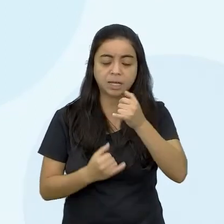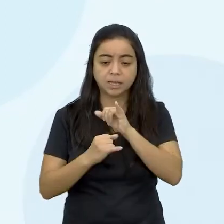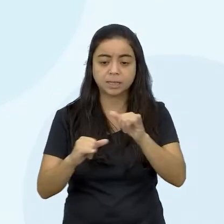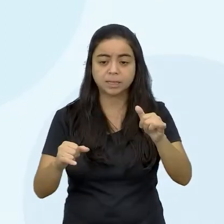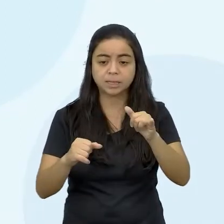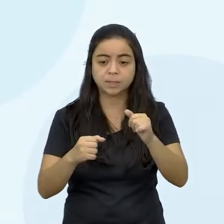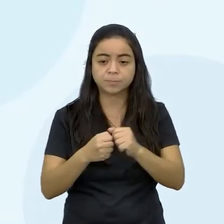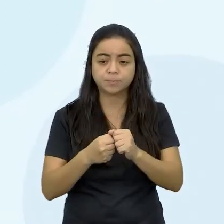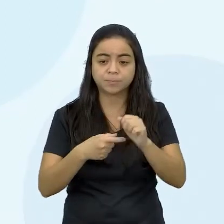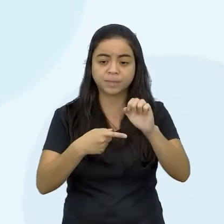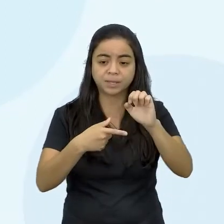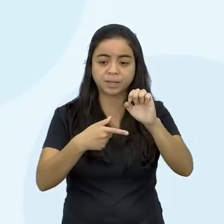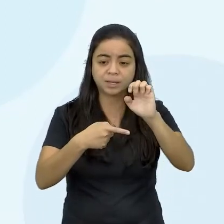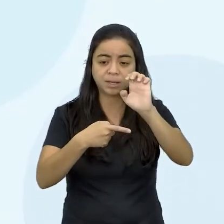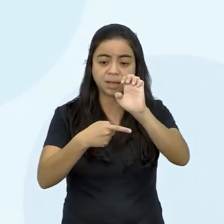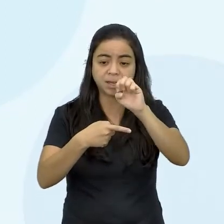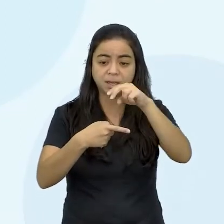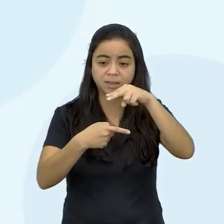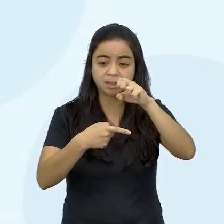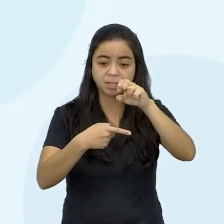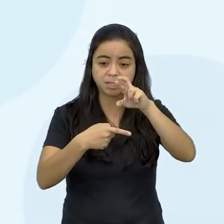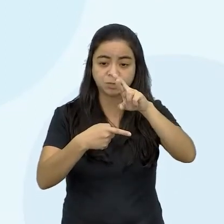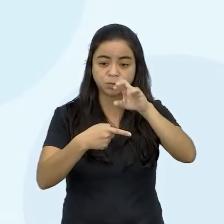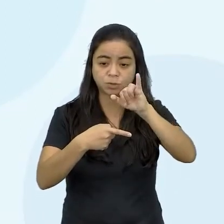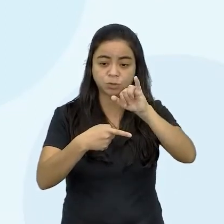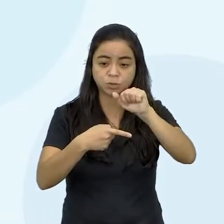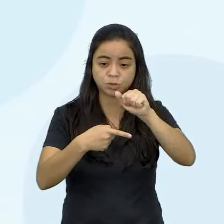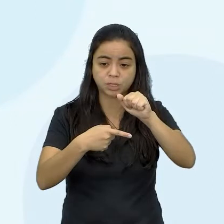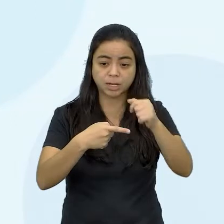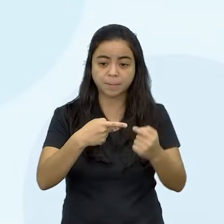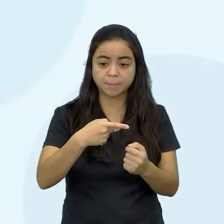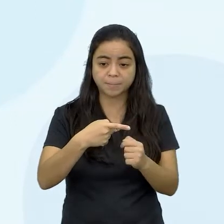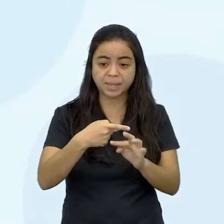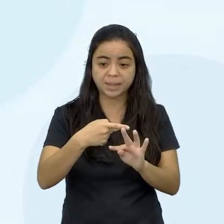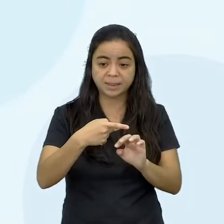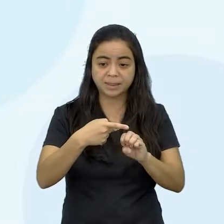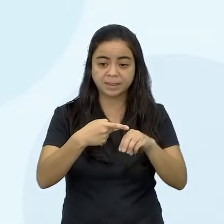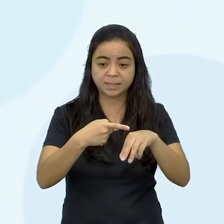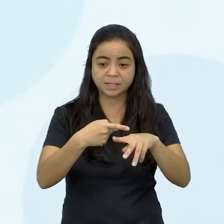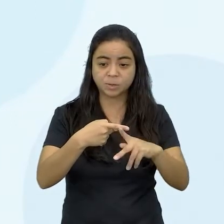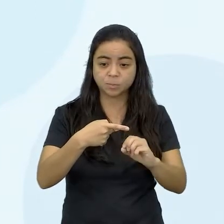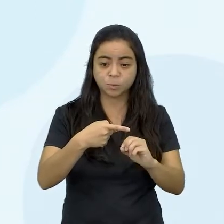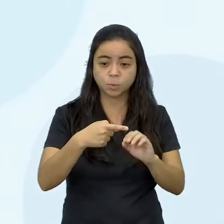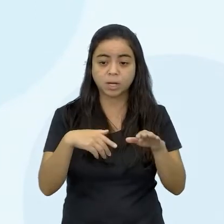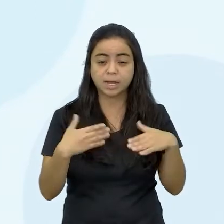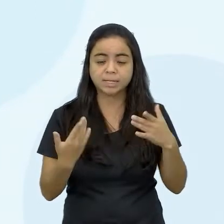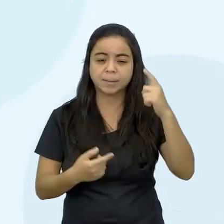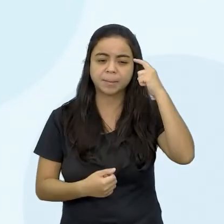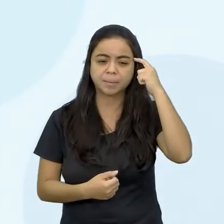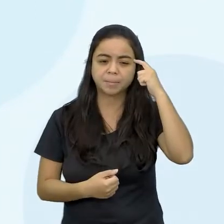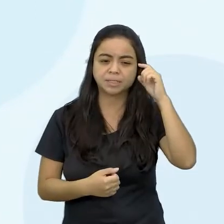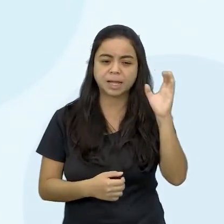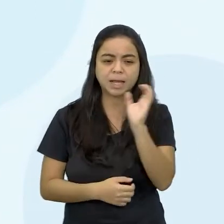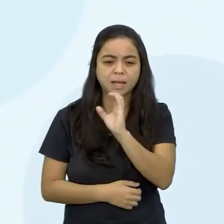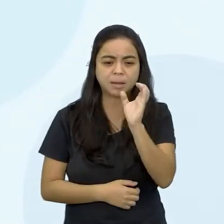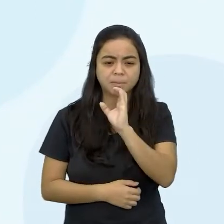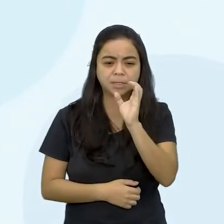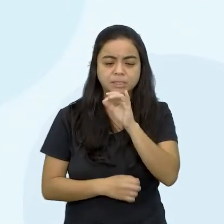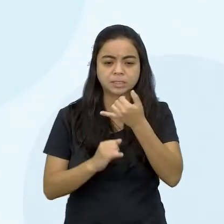dividida pelo tempo e a gente pode considerar que a rapidez que a energia